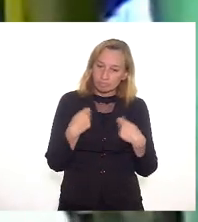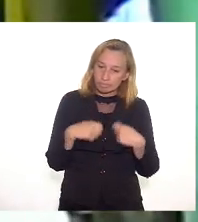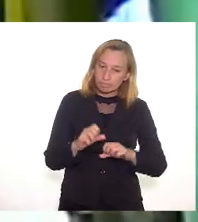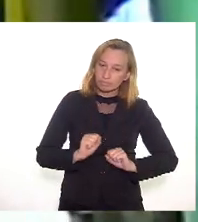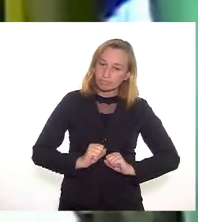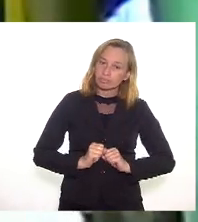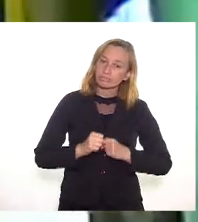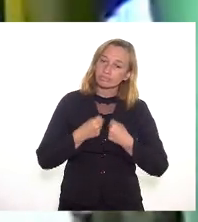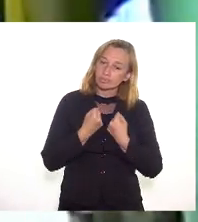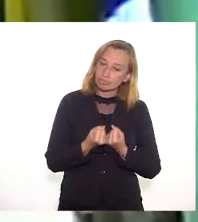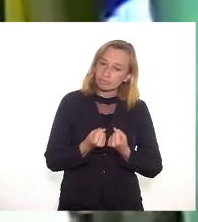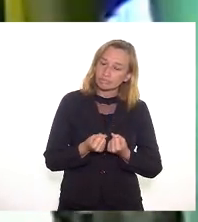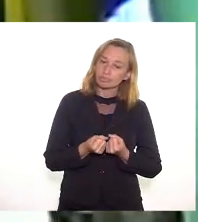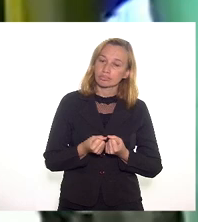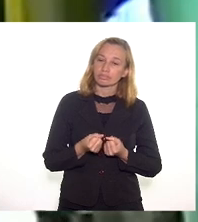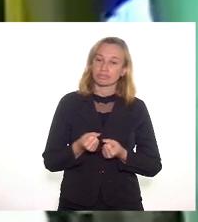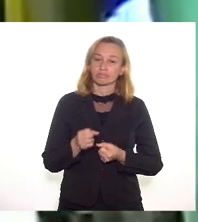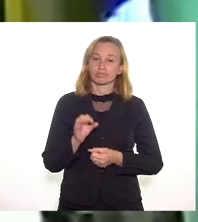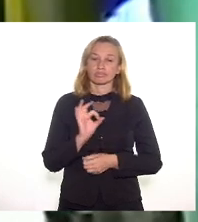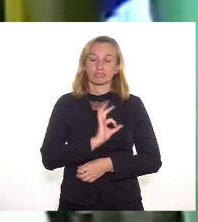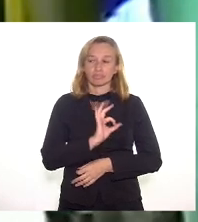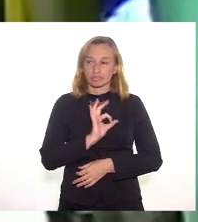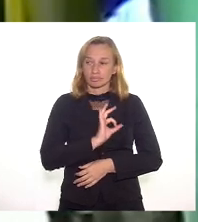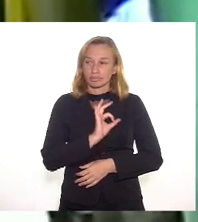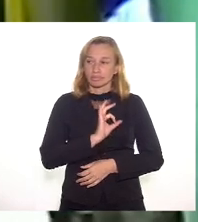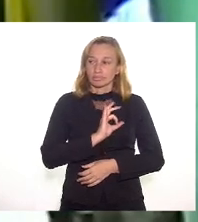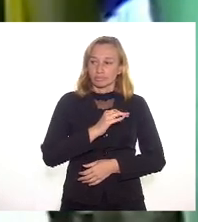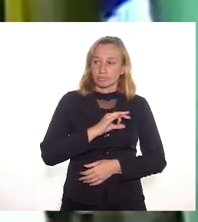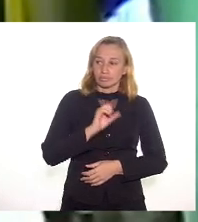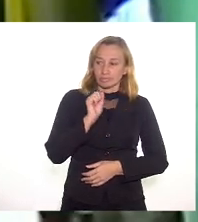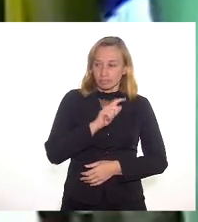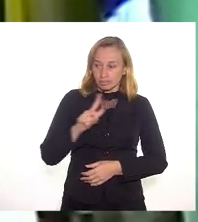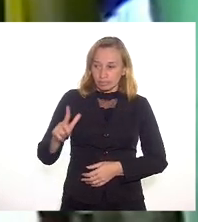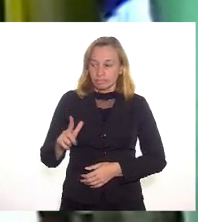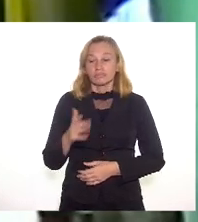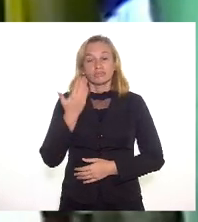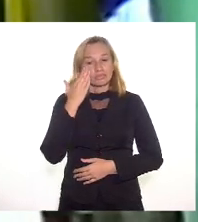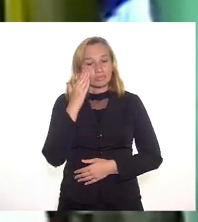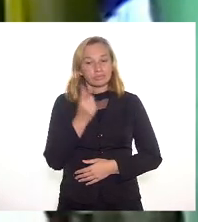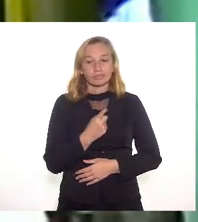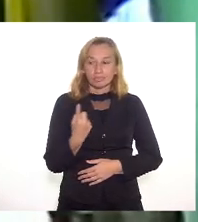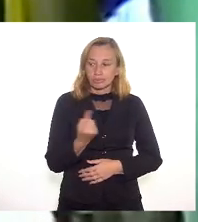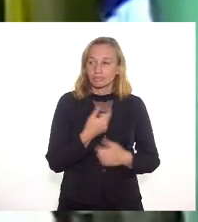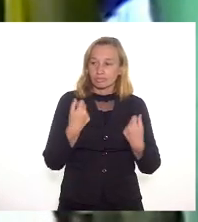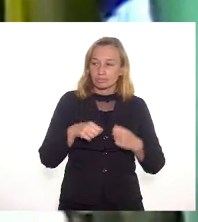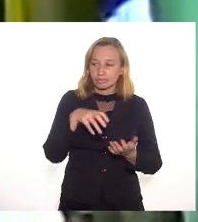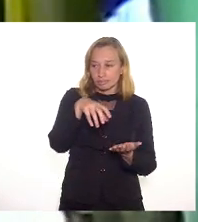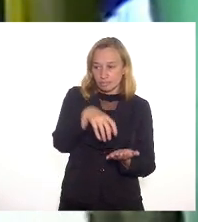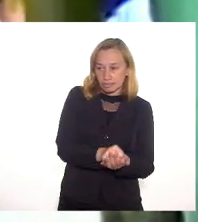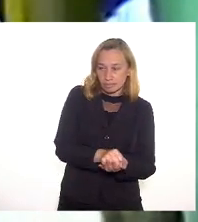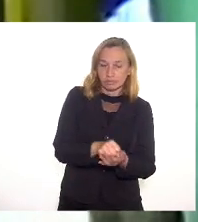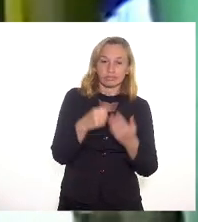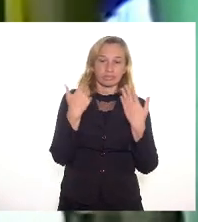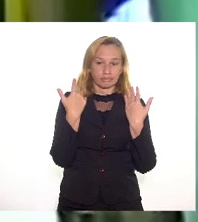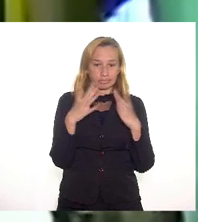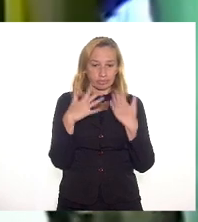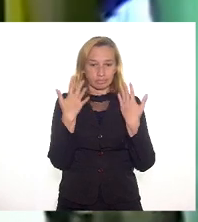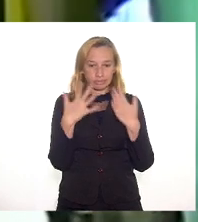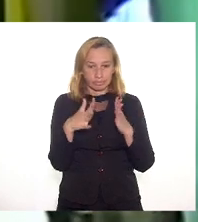fortalecer a polícia, sim. Eu entendo que nós temos que registrar o nosso aplauso,